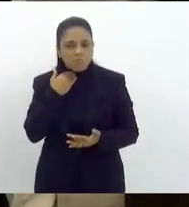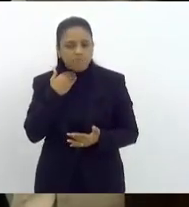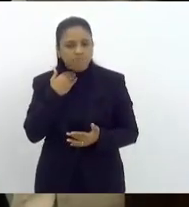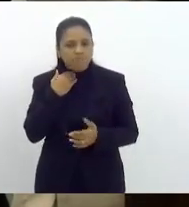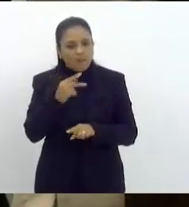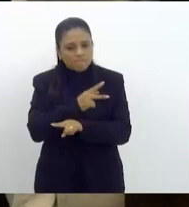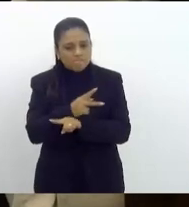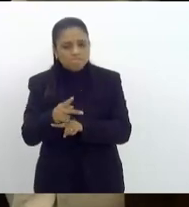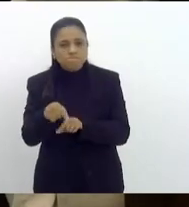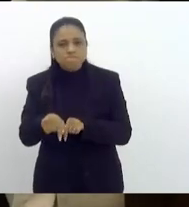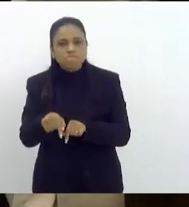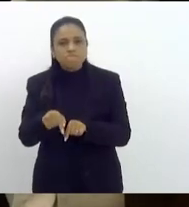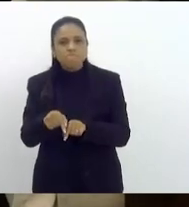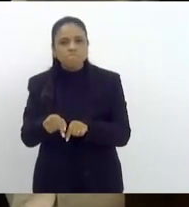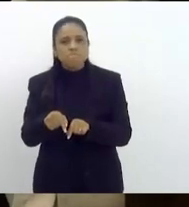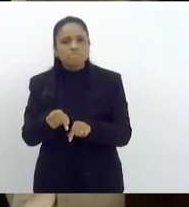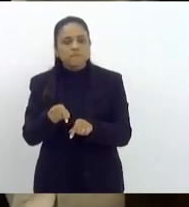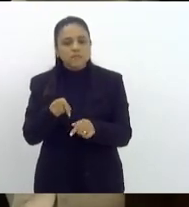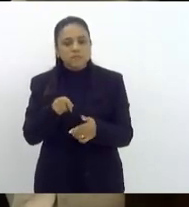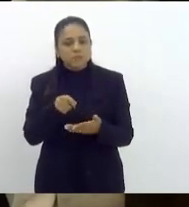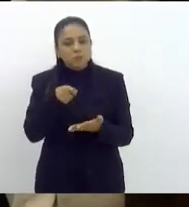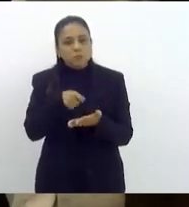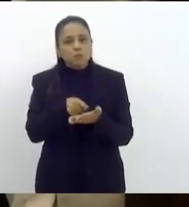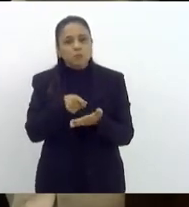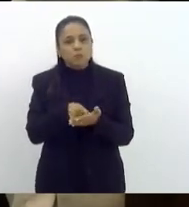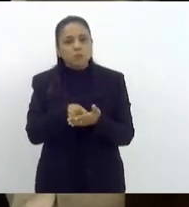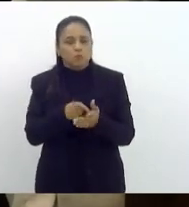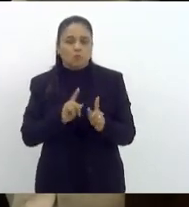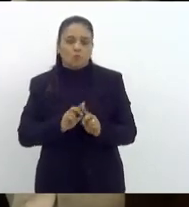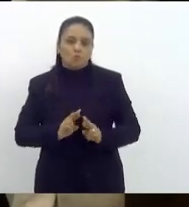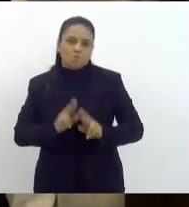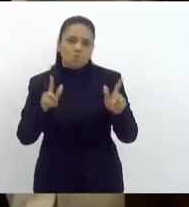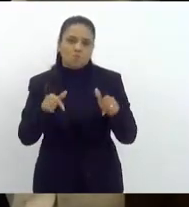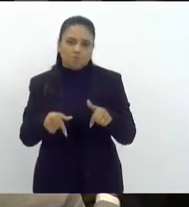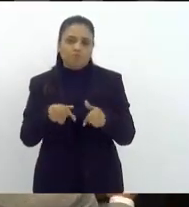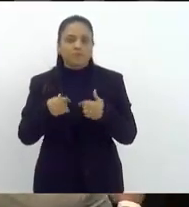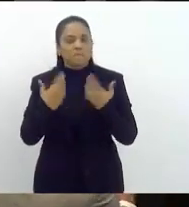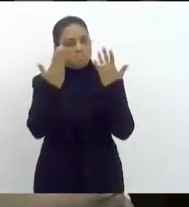esse direito fundamental do Consumidor parabéns